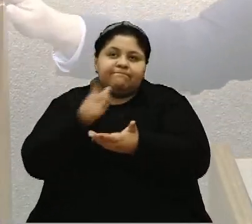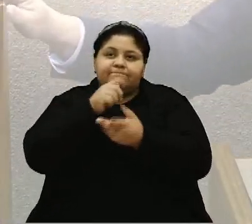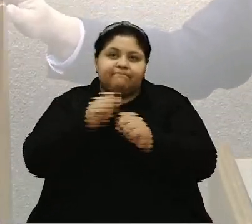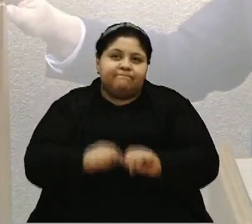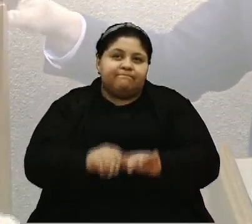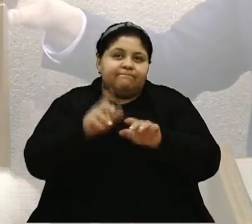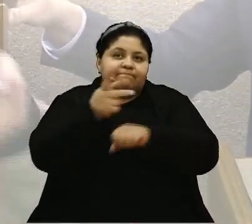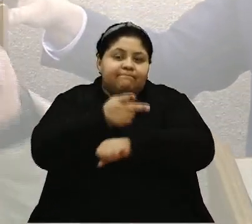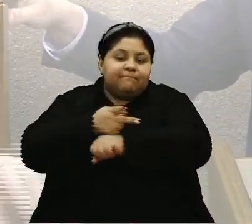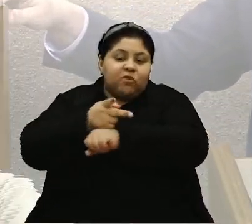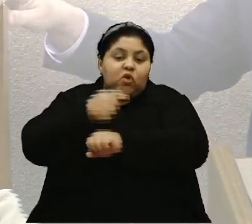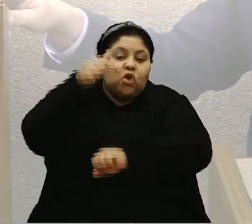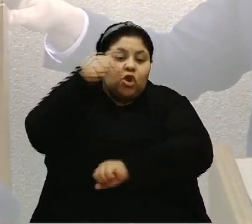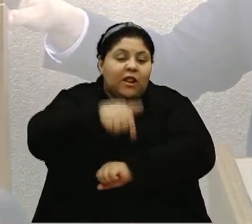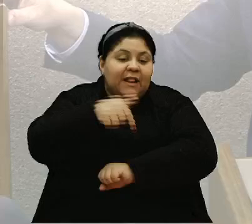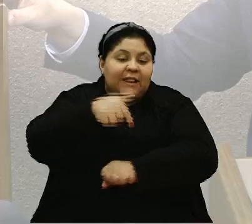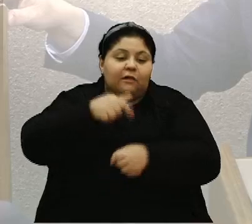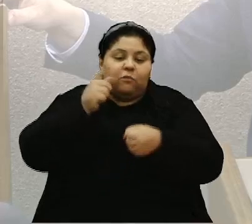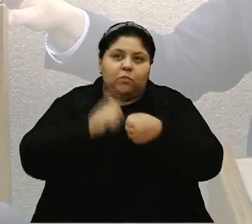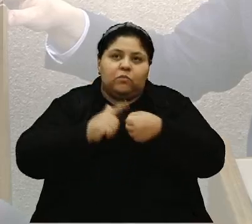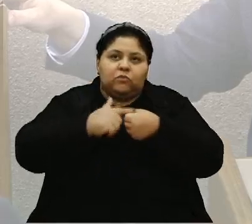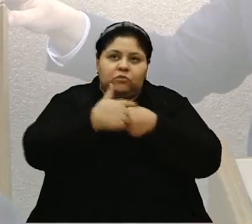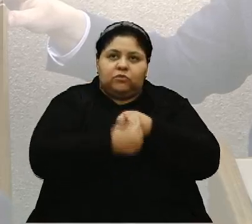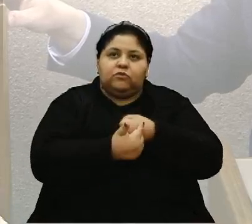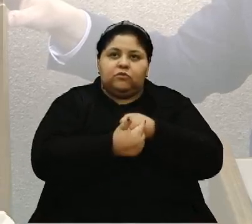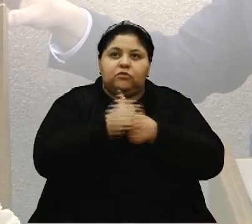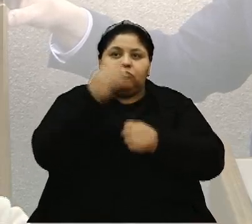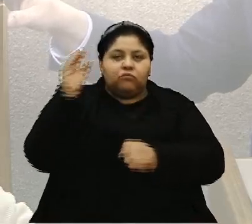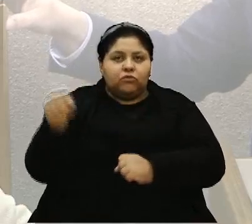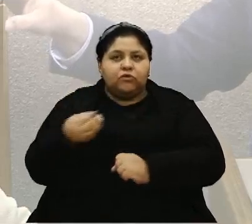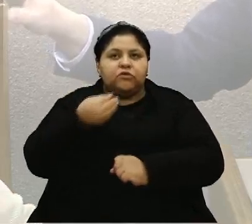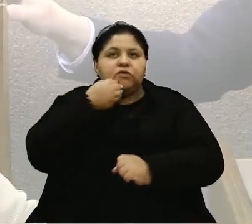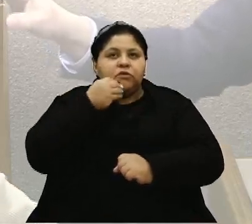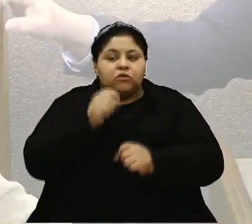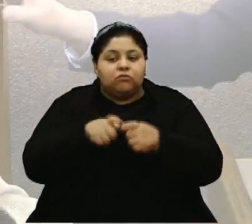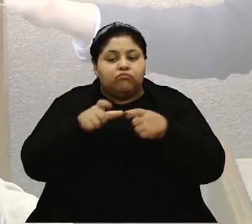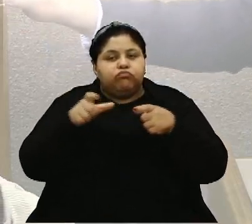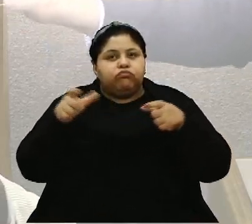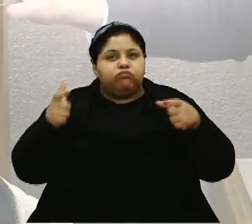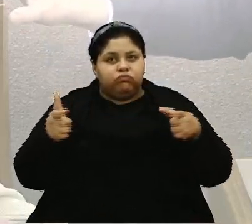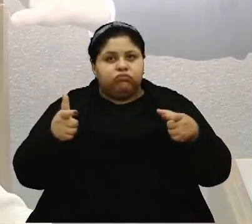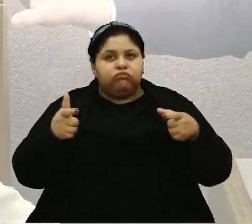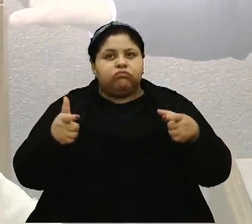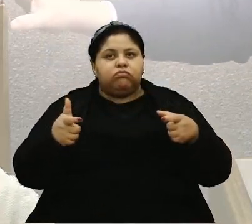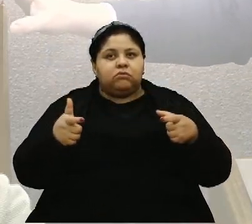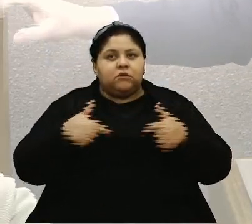que procuram aqui, na nossa cidade, uma oportunidade de crescimento e